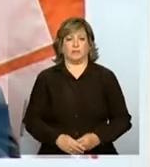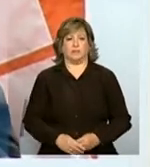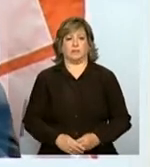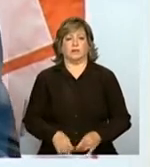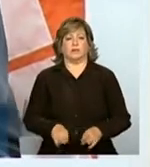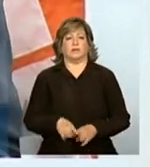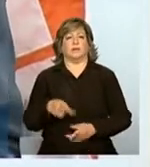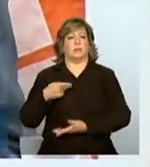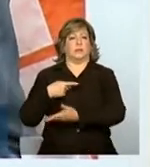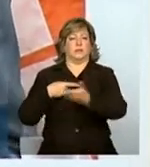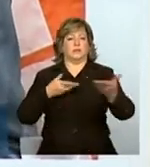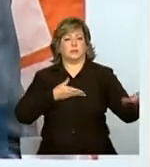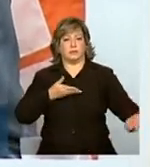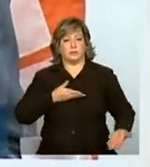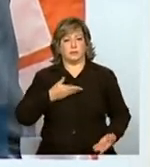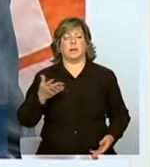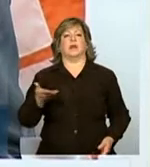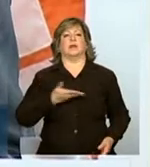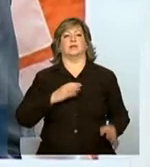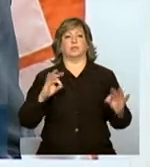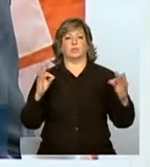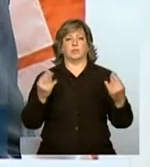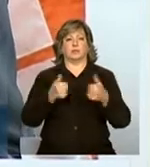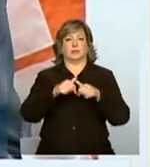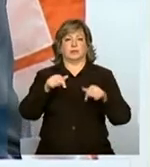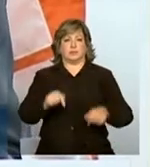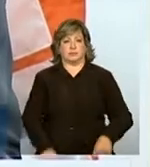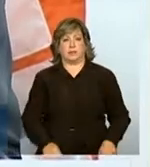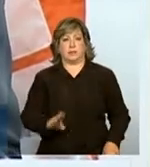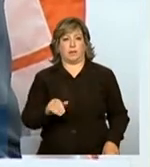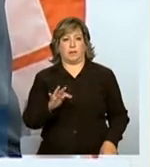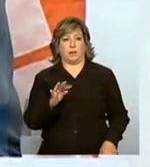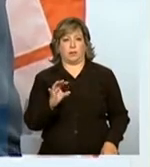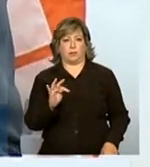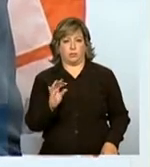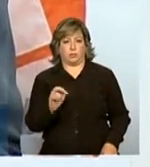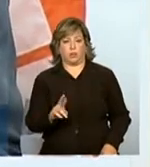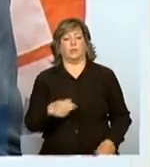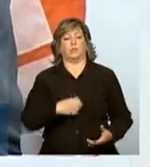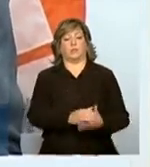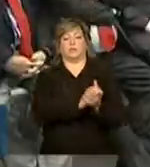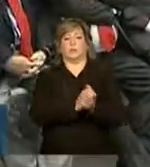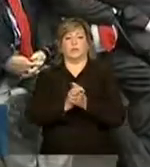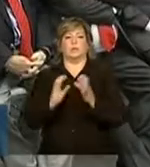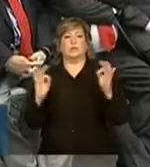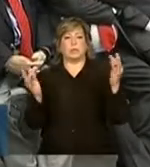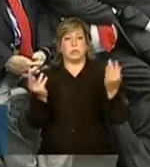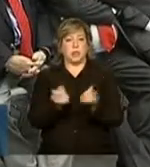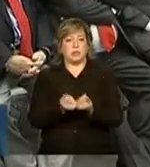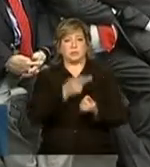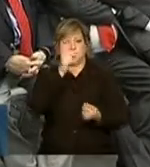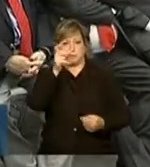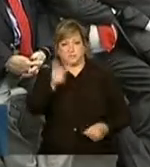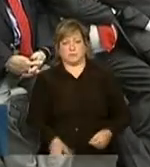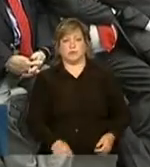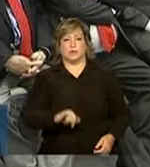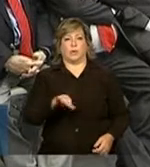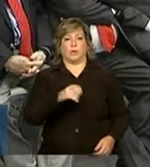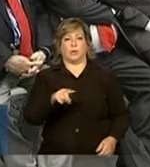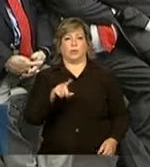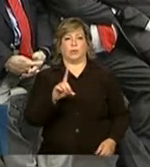os meus companheiros, amigos aqui da Baltor, que eu cumprimento a todos nas pessoas do João Donizete,